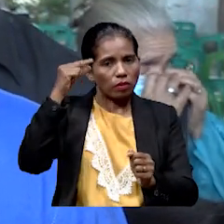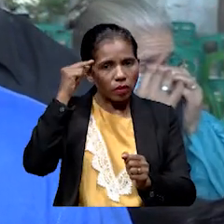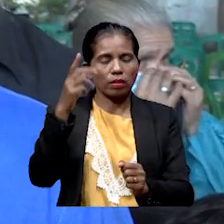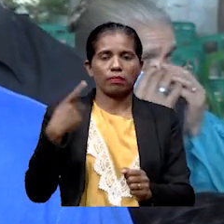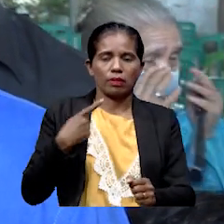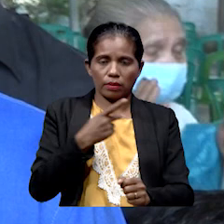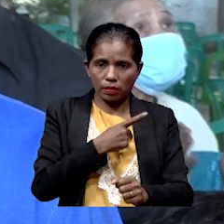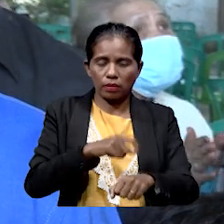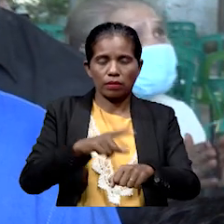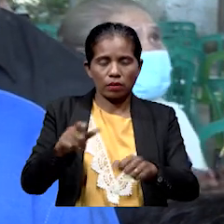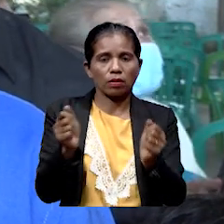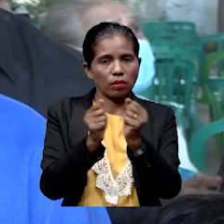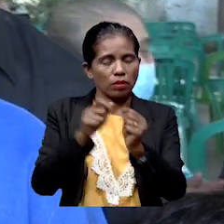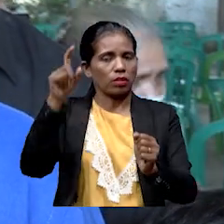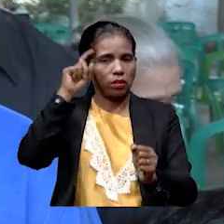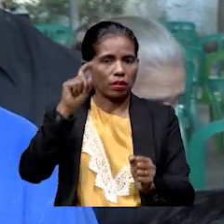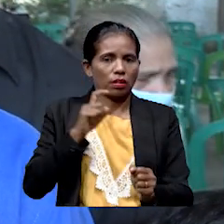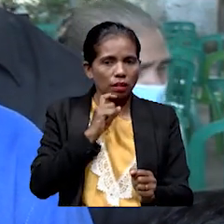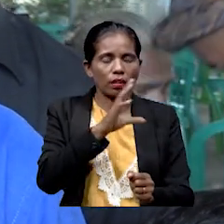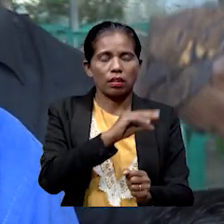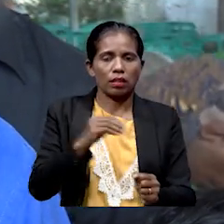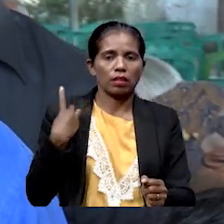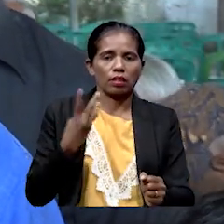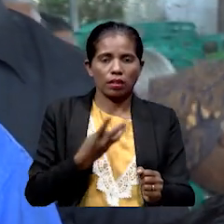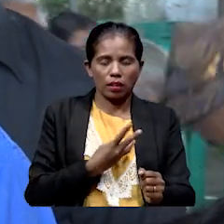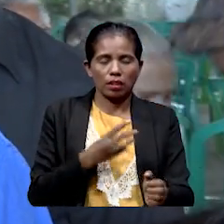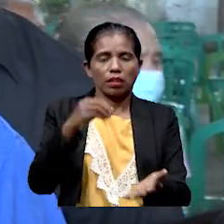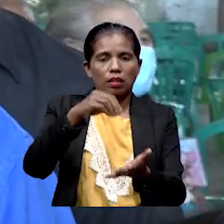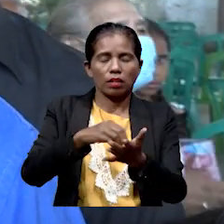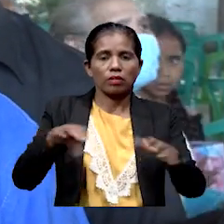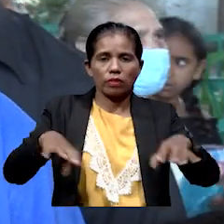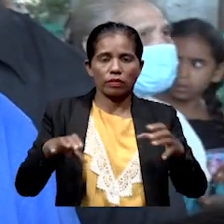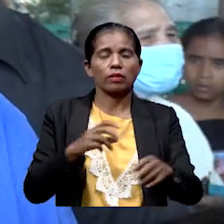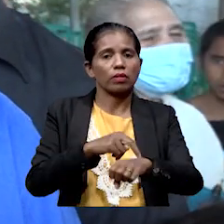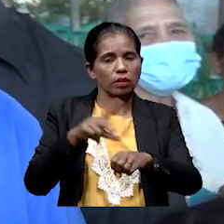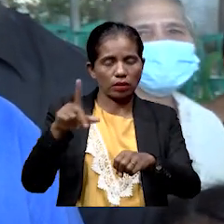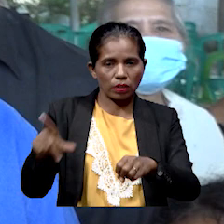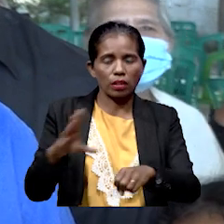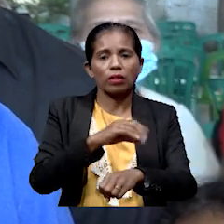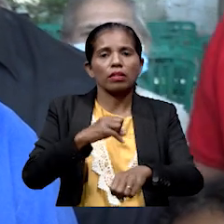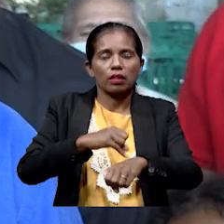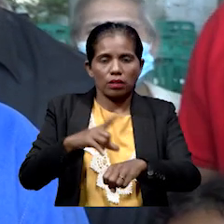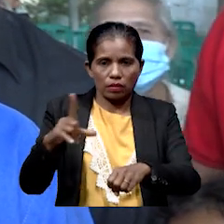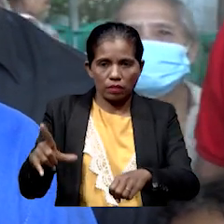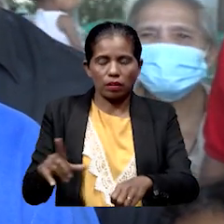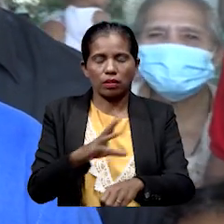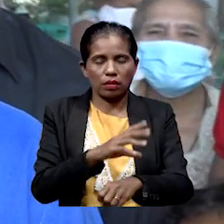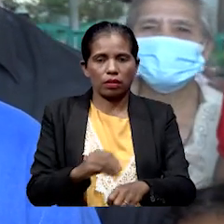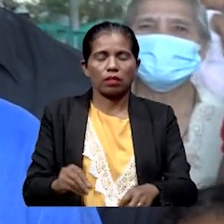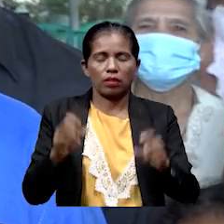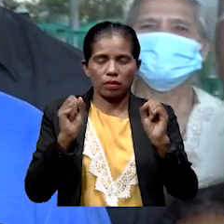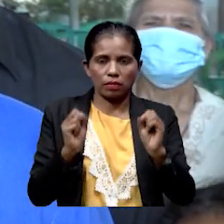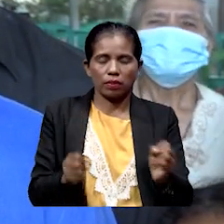ao Mambotsanana, para que mobiliza recurso nacional e internacional para